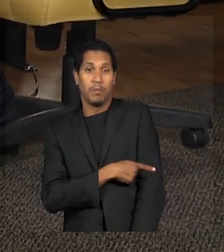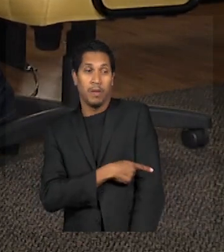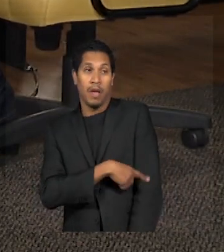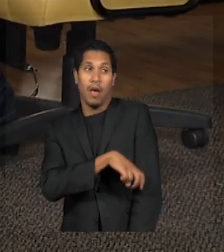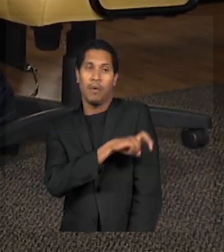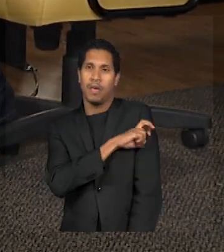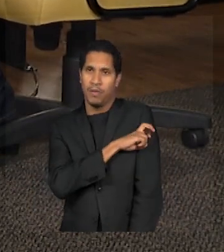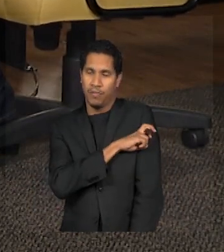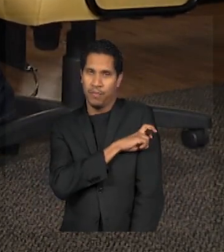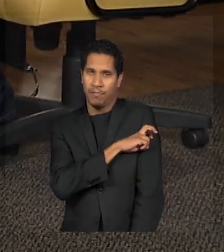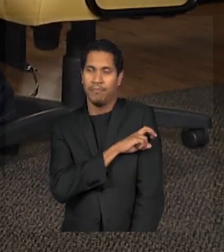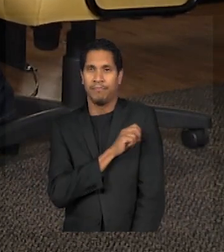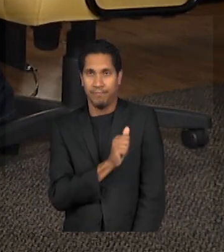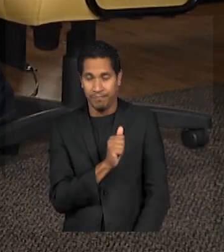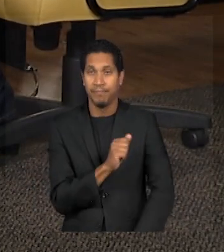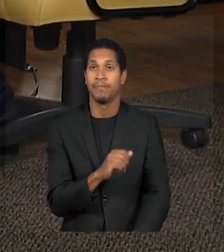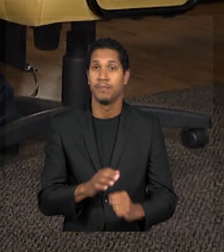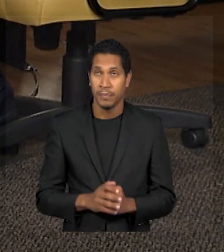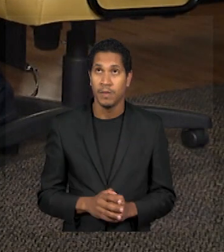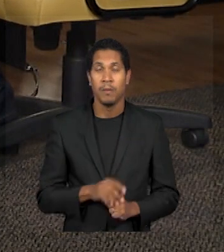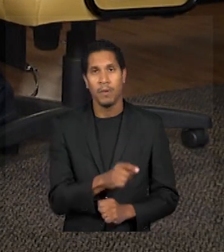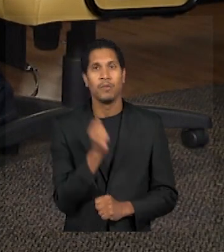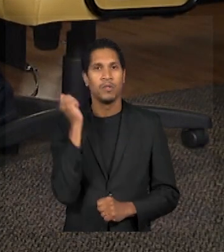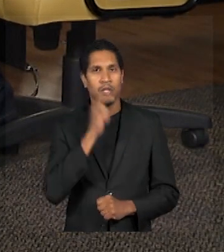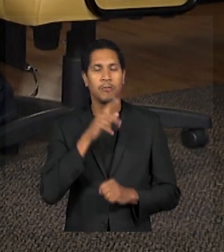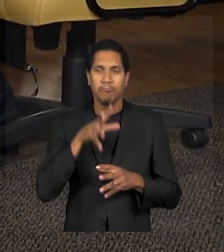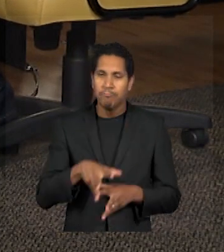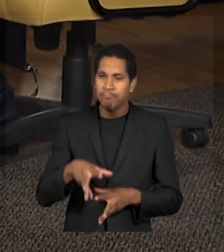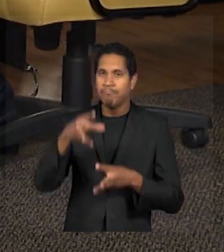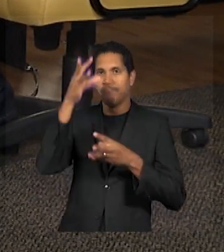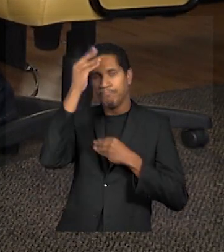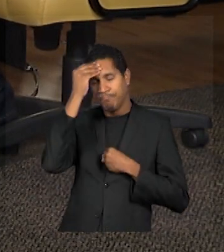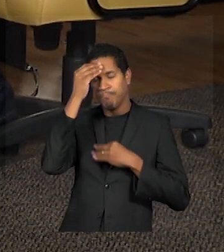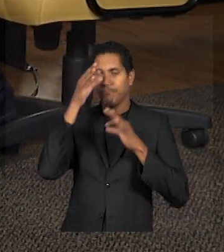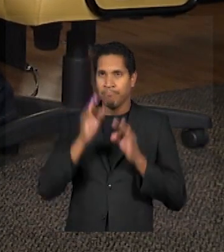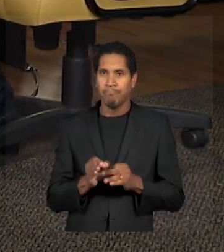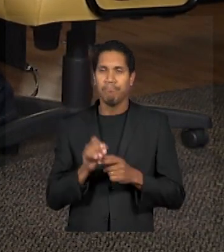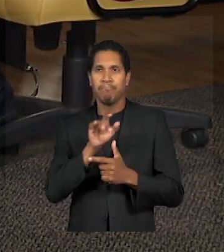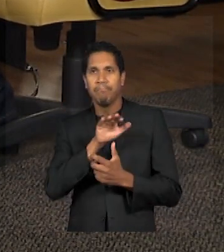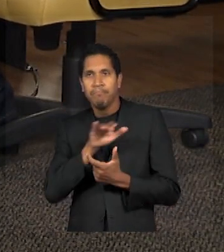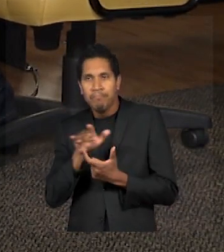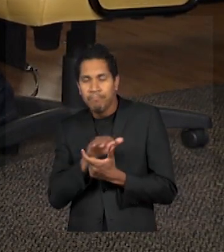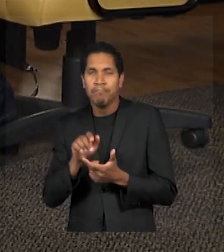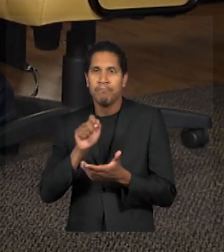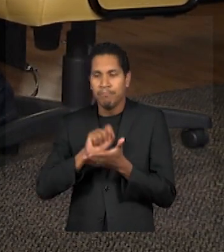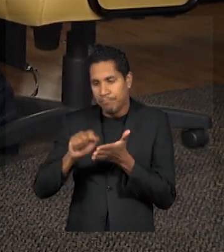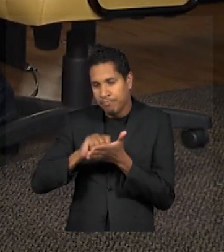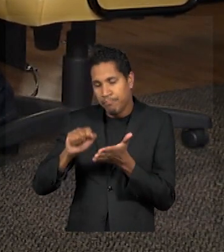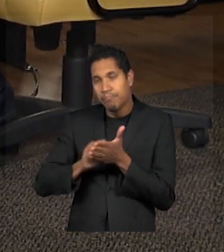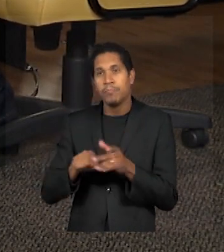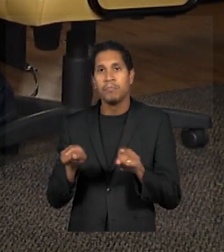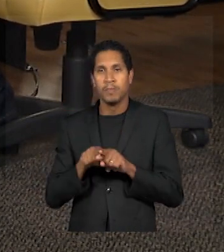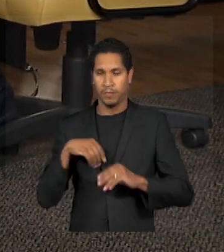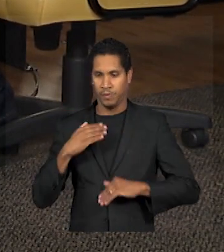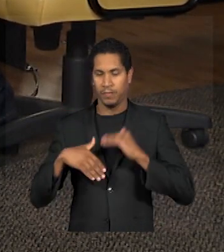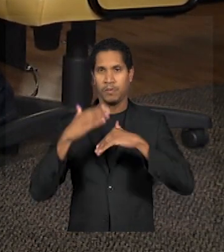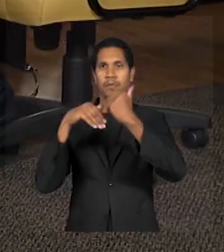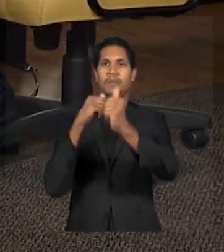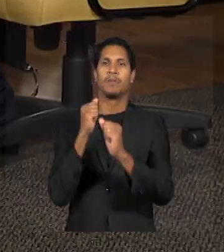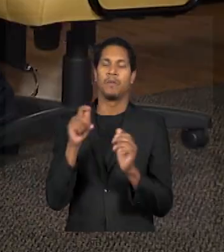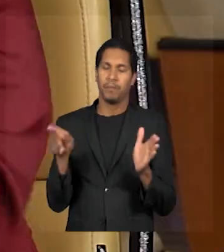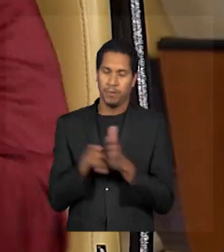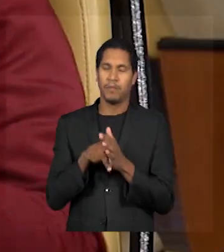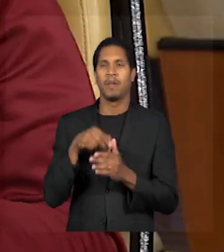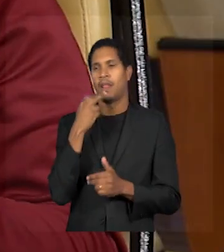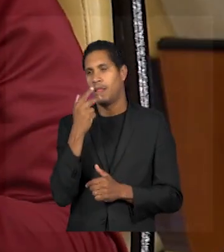ao 5º ano. E para a construção do letramento, para o desenvolvimento da sua própria língua. Ok.